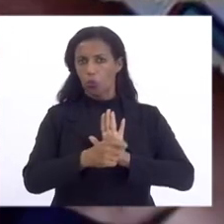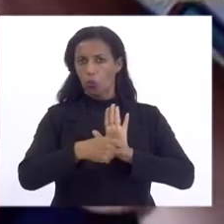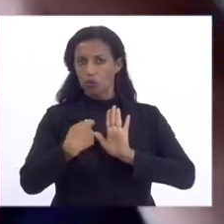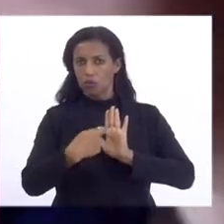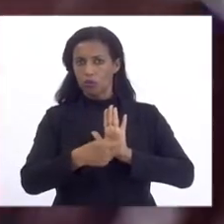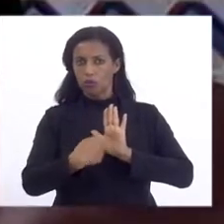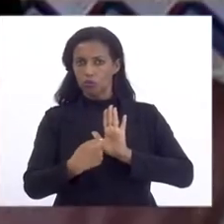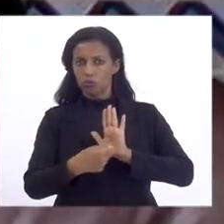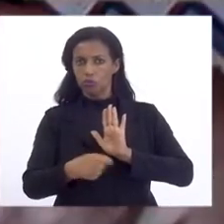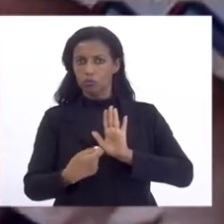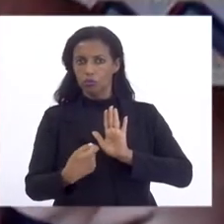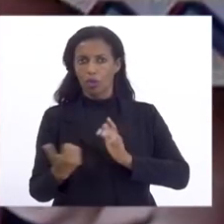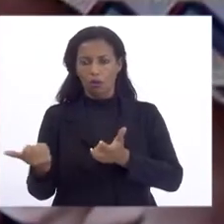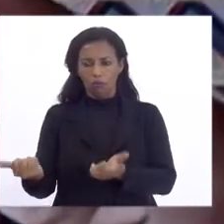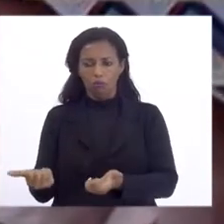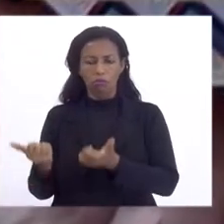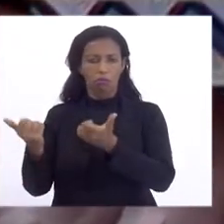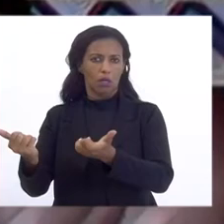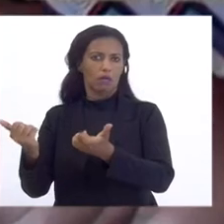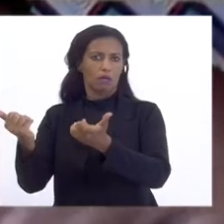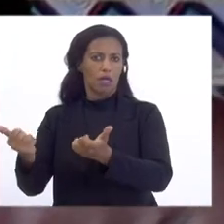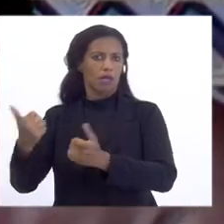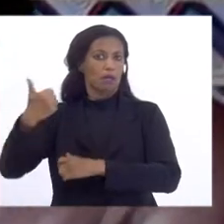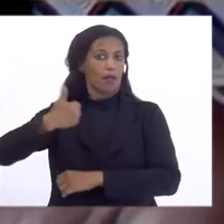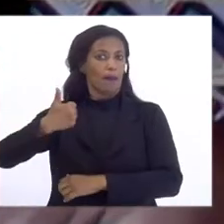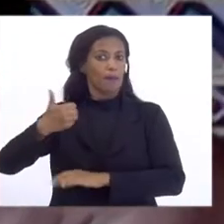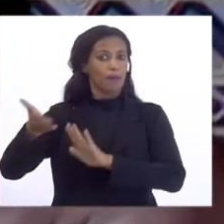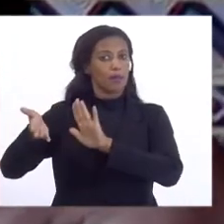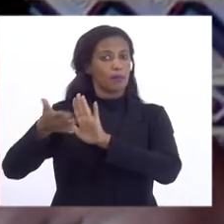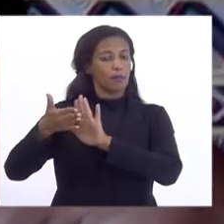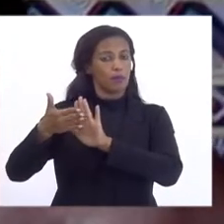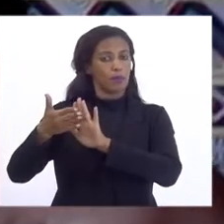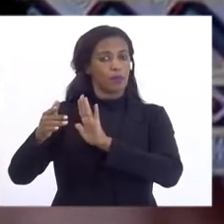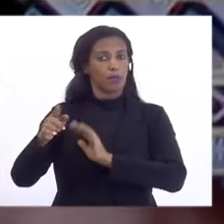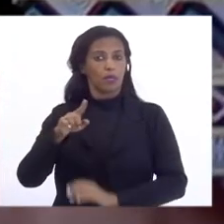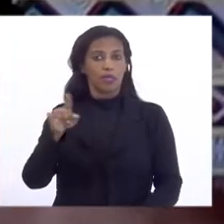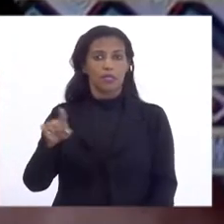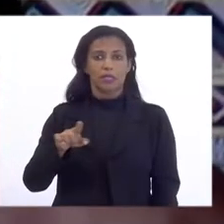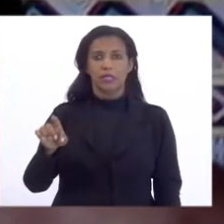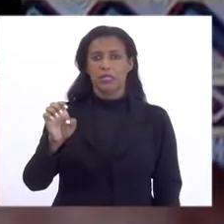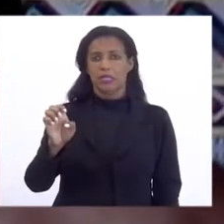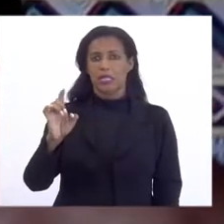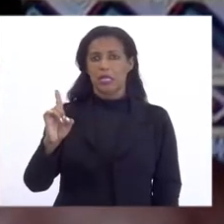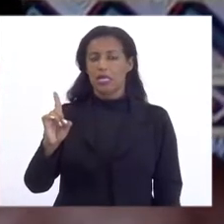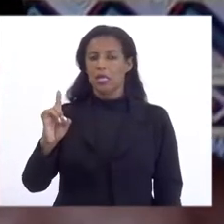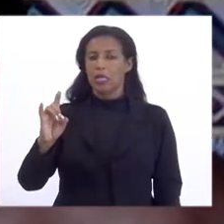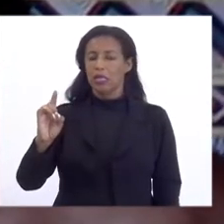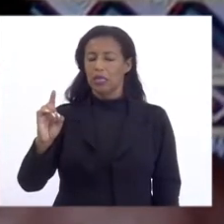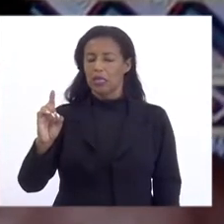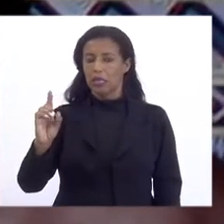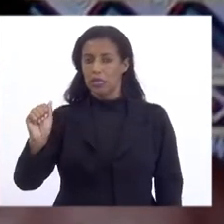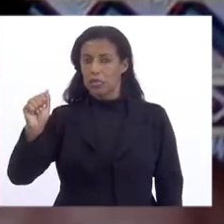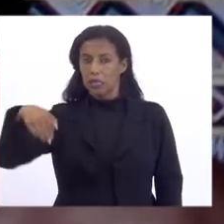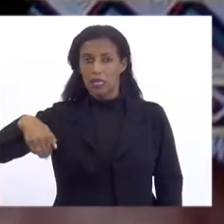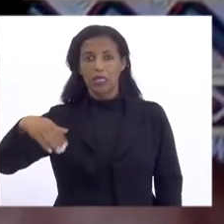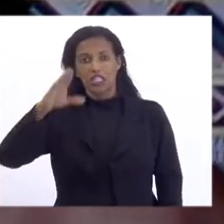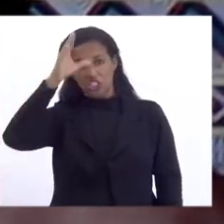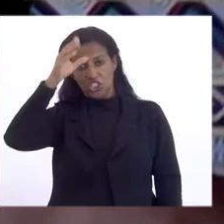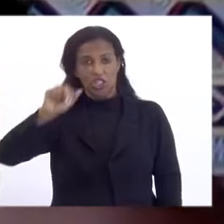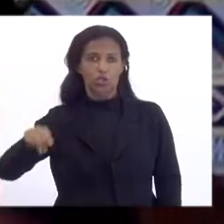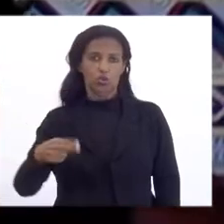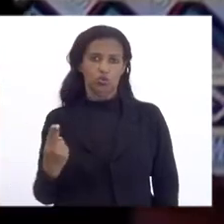autorias, dando o mérito temporal da primeira proposição feita pela deputada Zeidan e a deputada